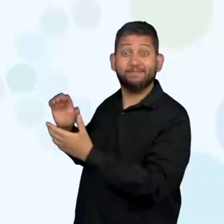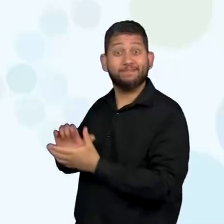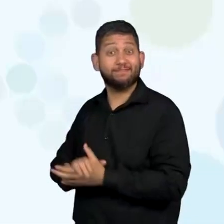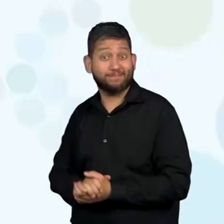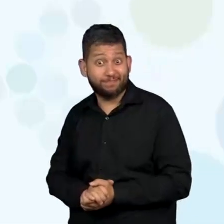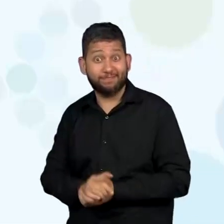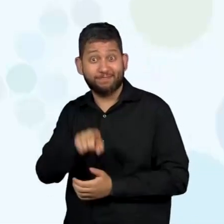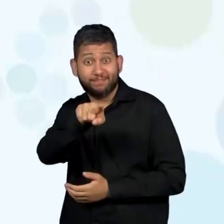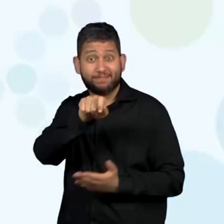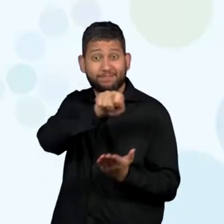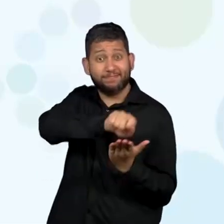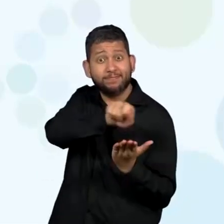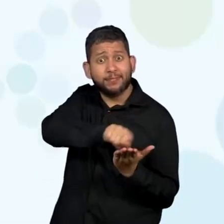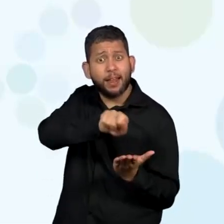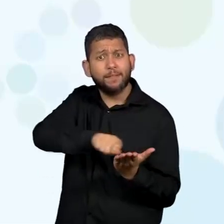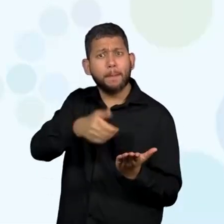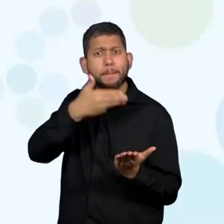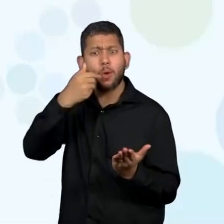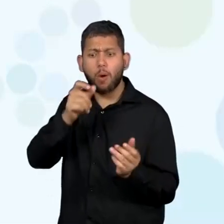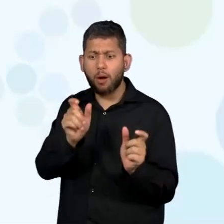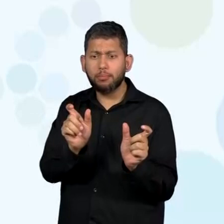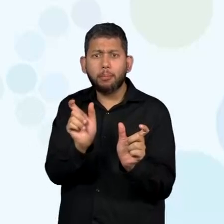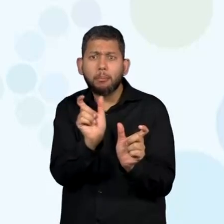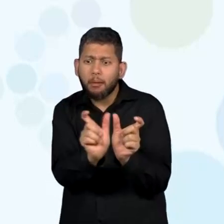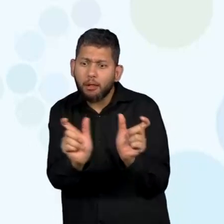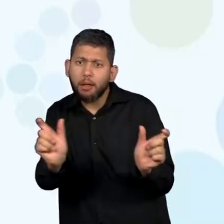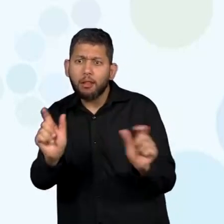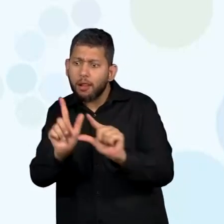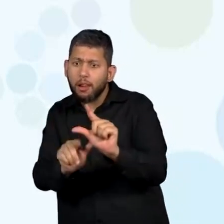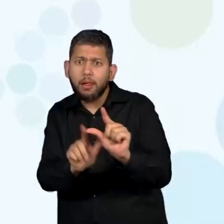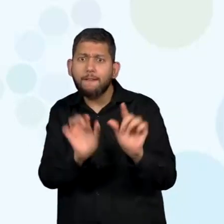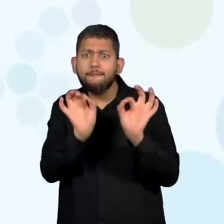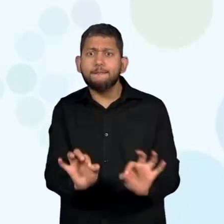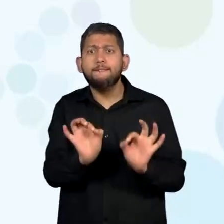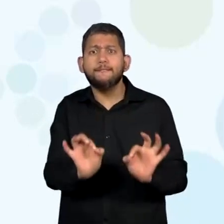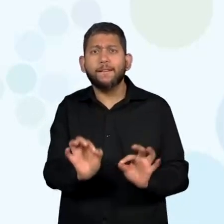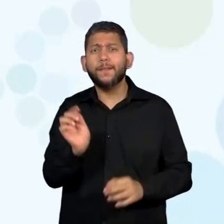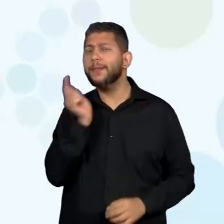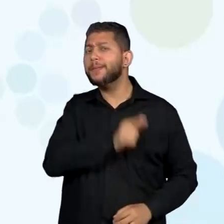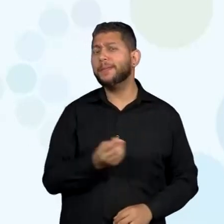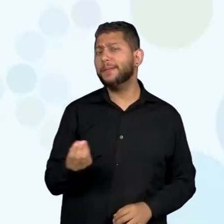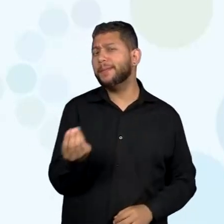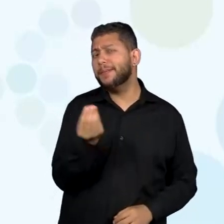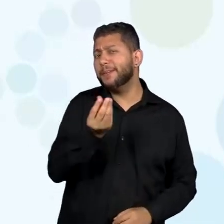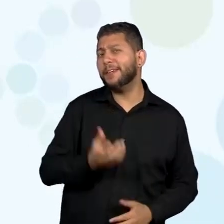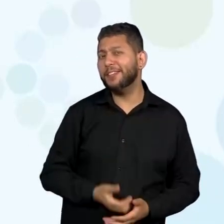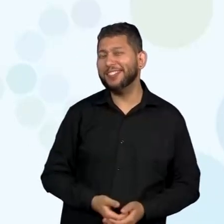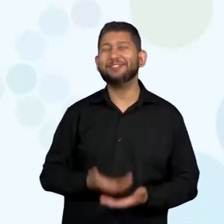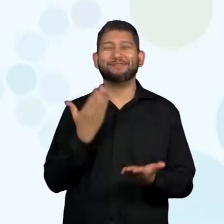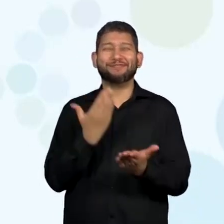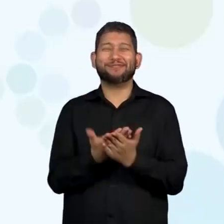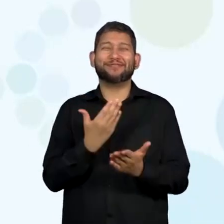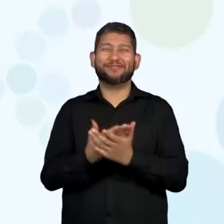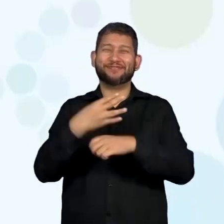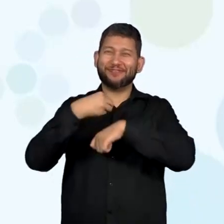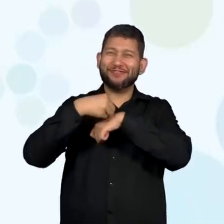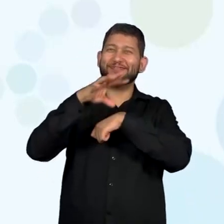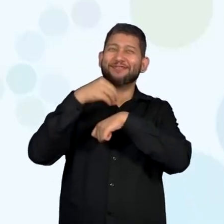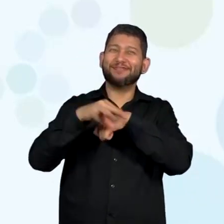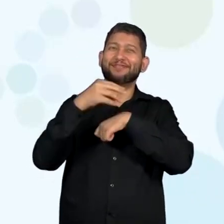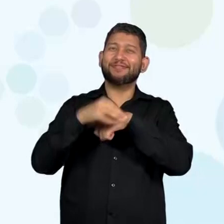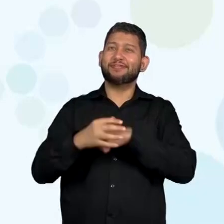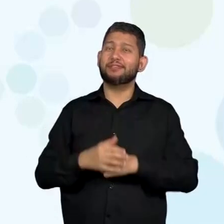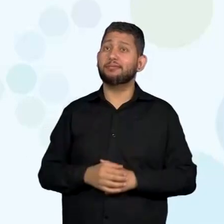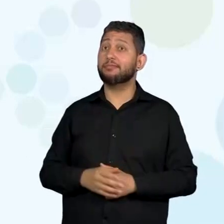Para escrever melhor. Então, para escrever melhor, eu vou até colocar reticências aqui, ó, que eu deveria